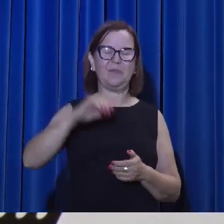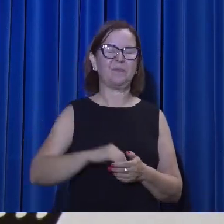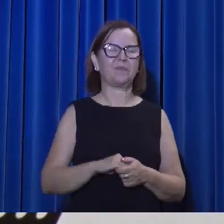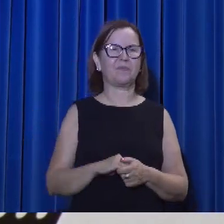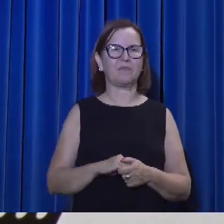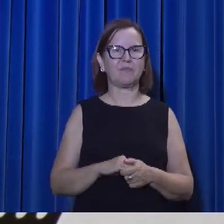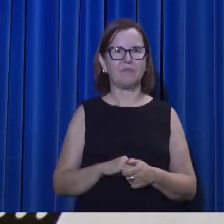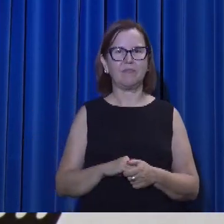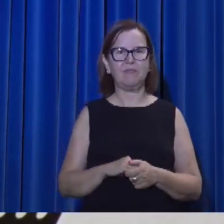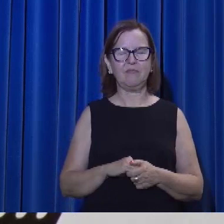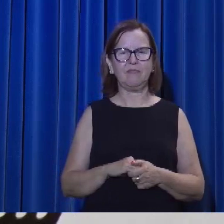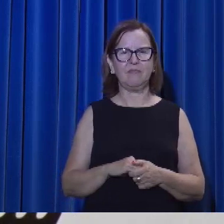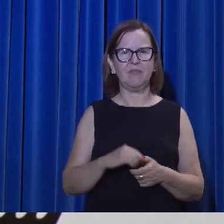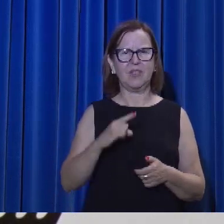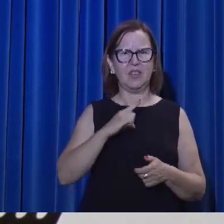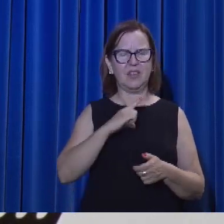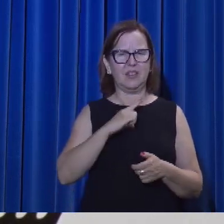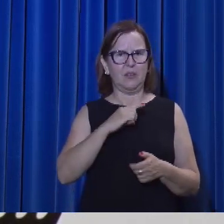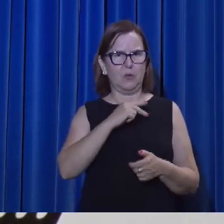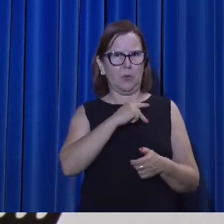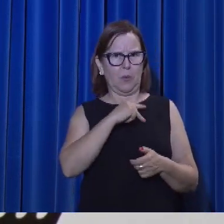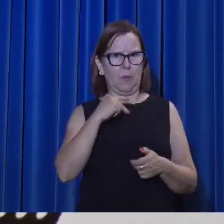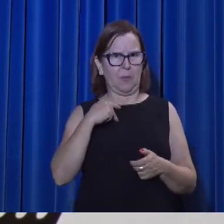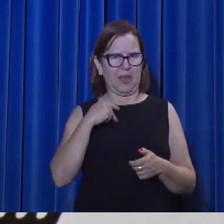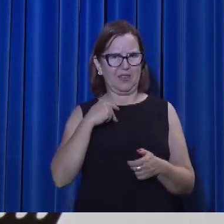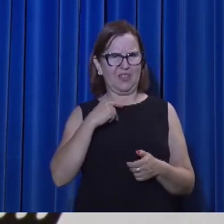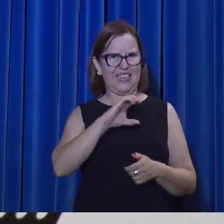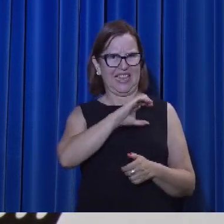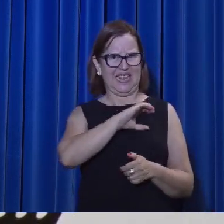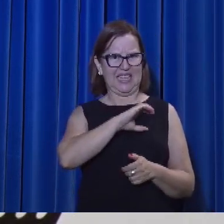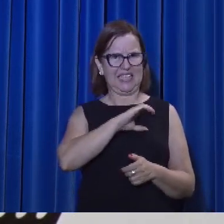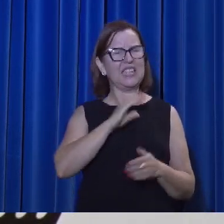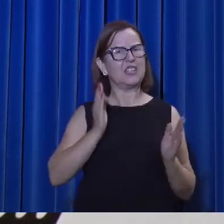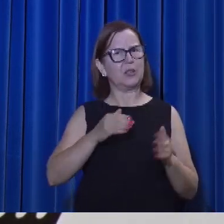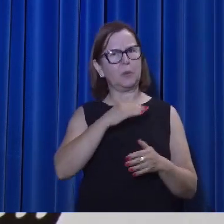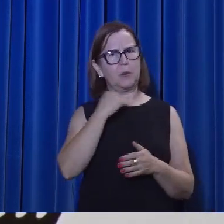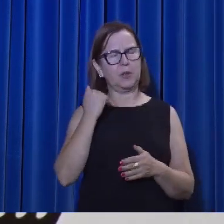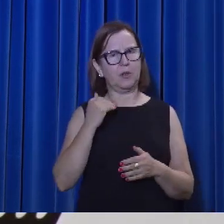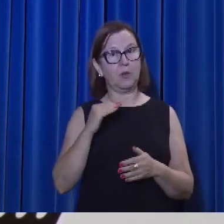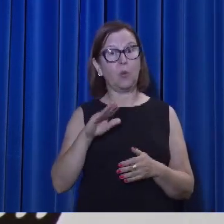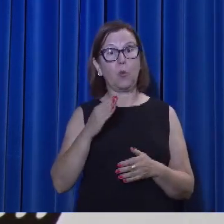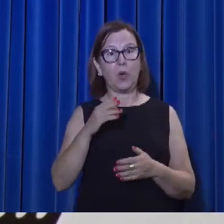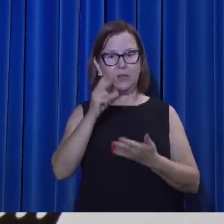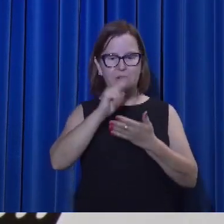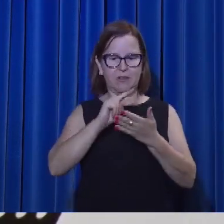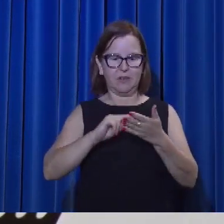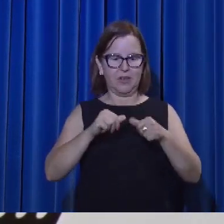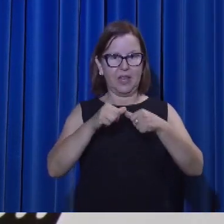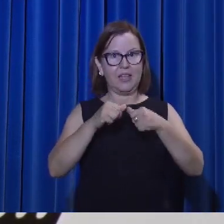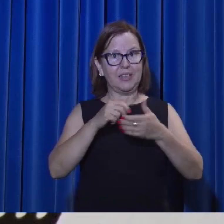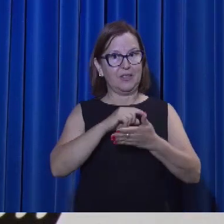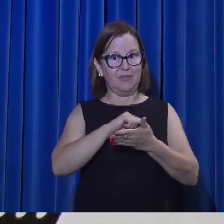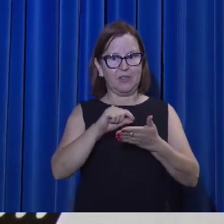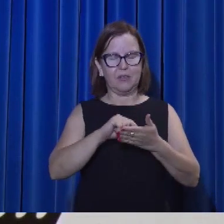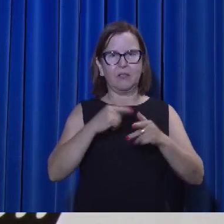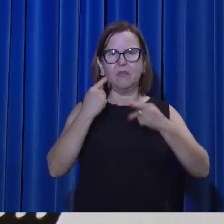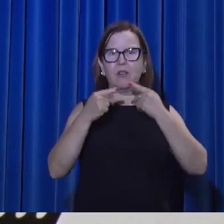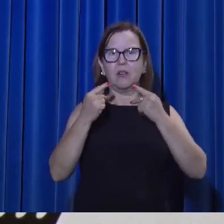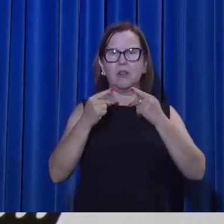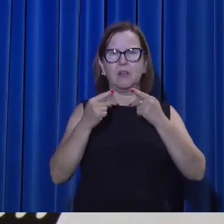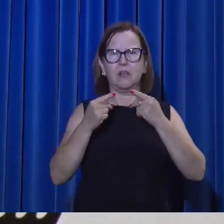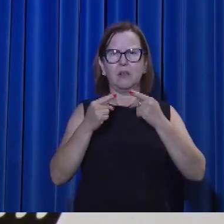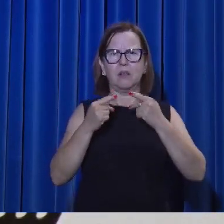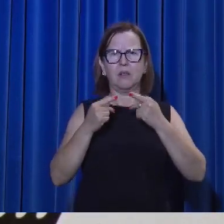pastor canadense chamado Harry Ironside, já faleceu. Quando ele leu esse versículo, em seguida ele falou assim: será